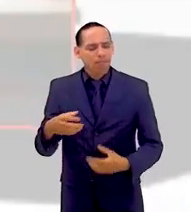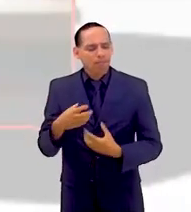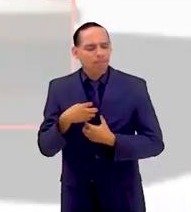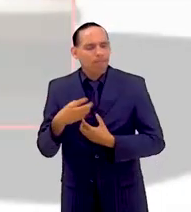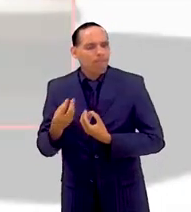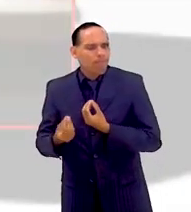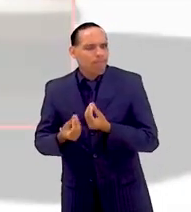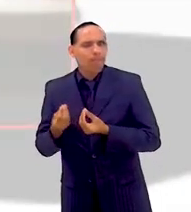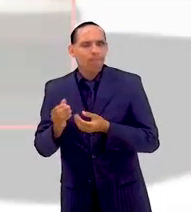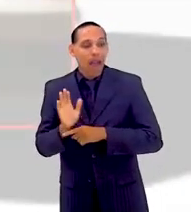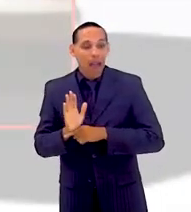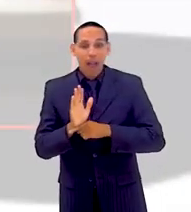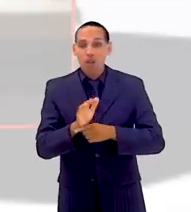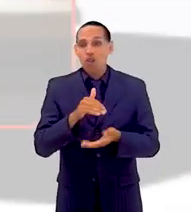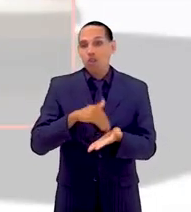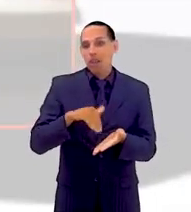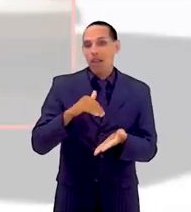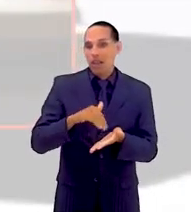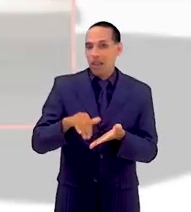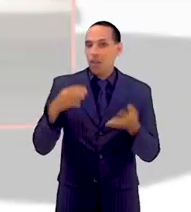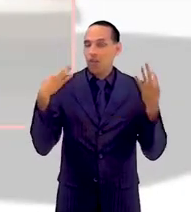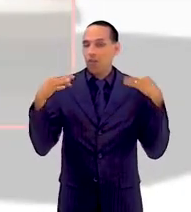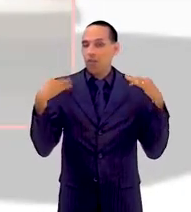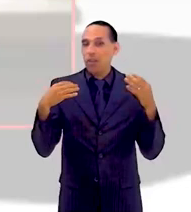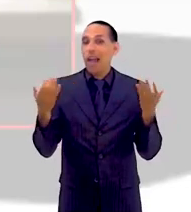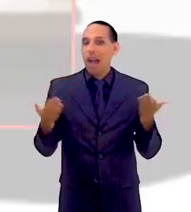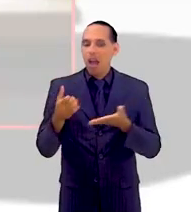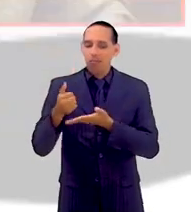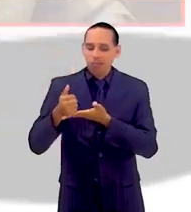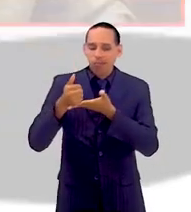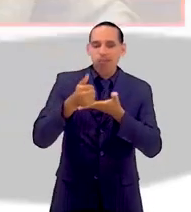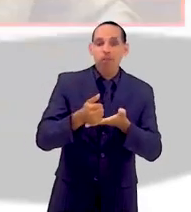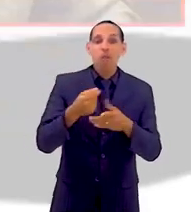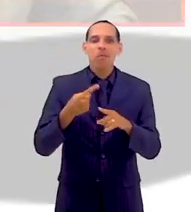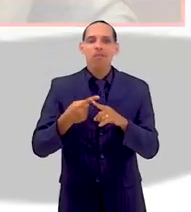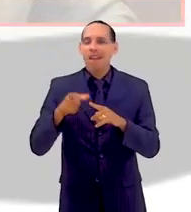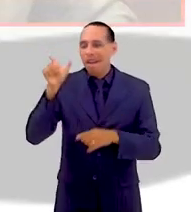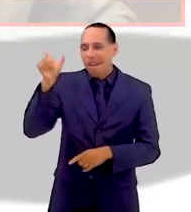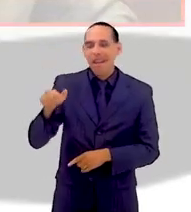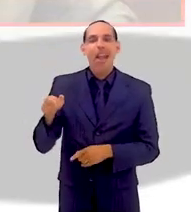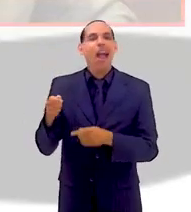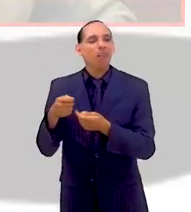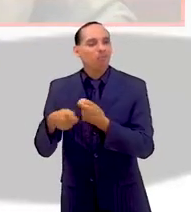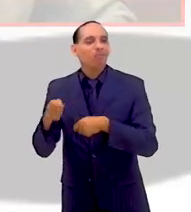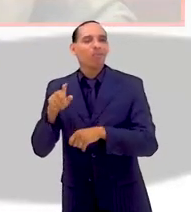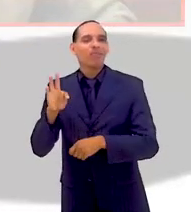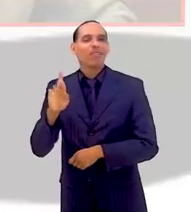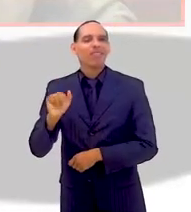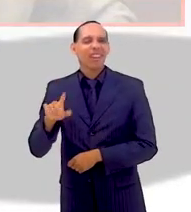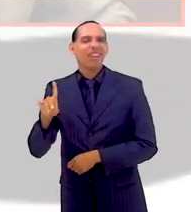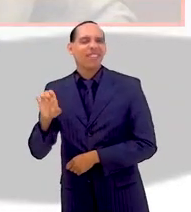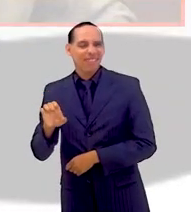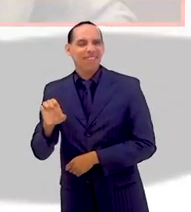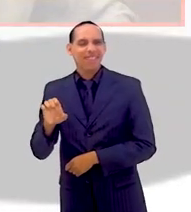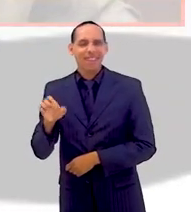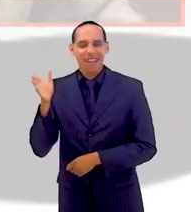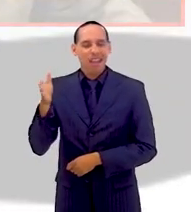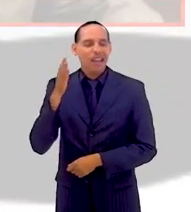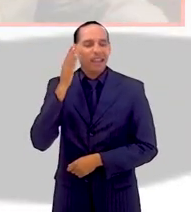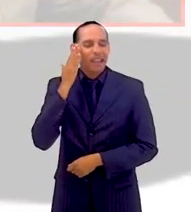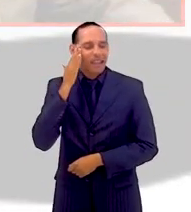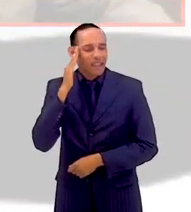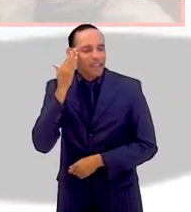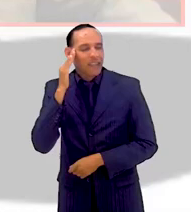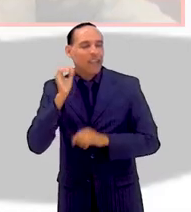posto o atual secretário de turismo contribuiu muito, porque ele é um homem do trade, né? Ele É vem verdade. do trade, ele